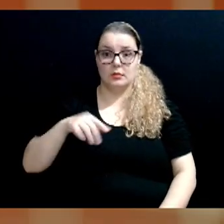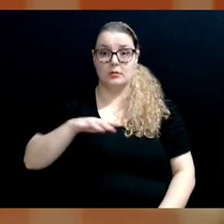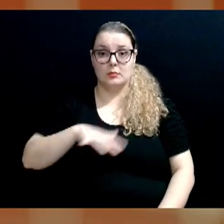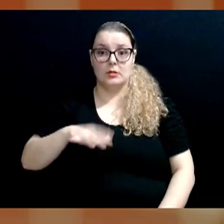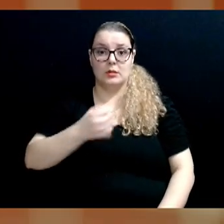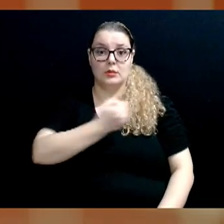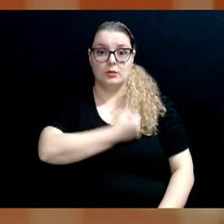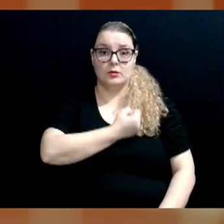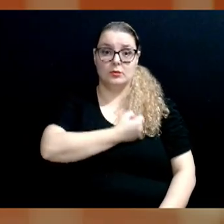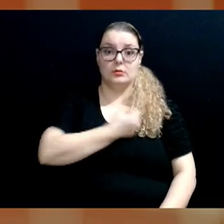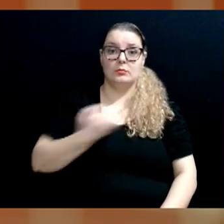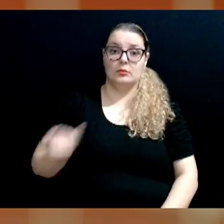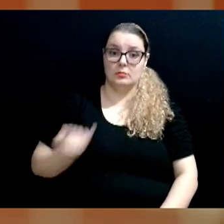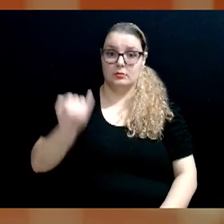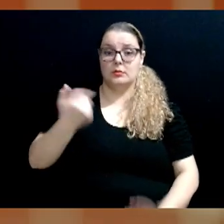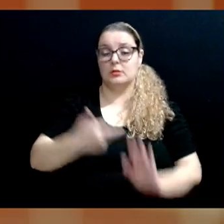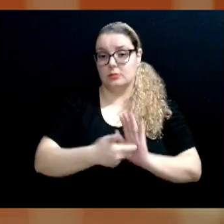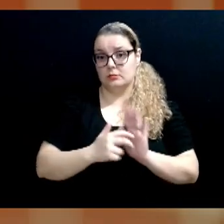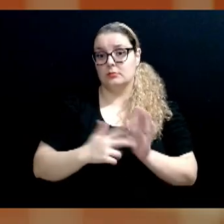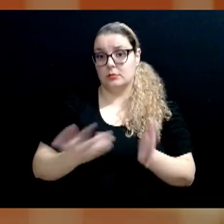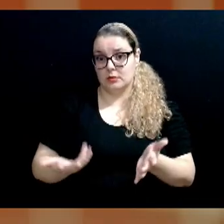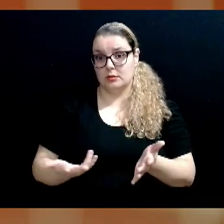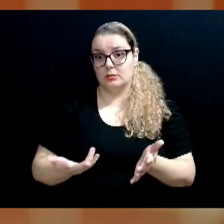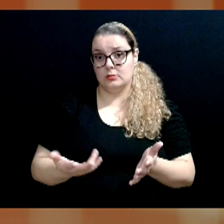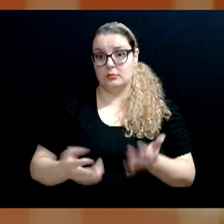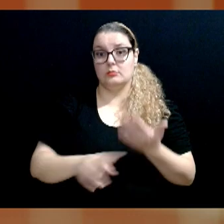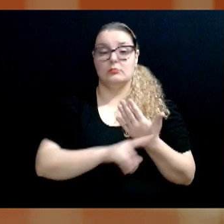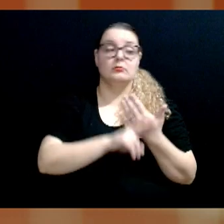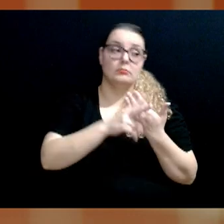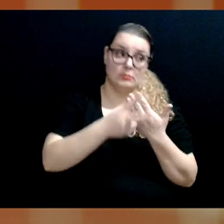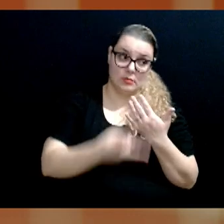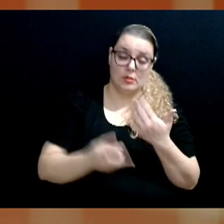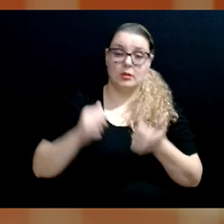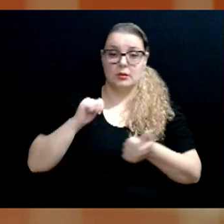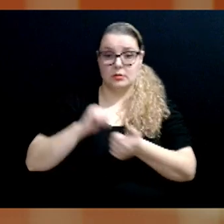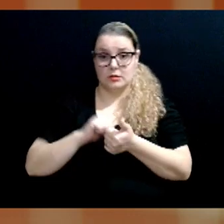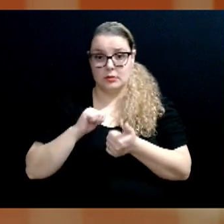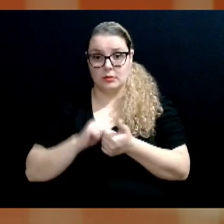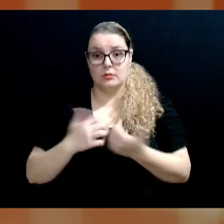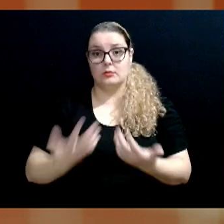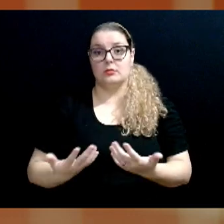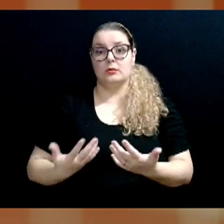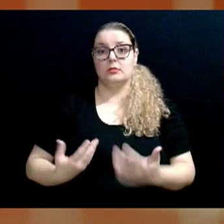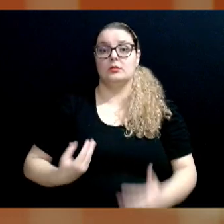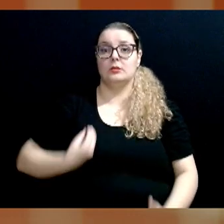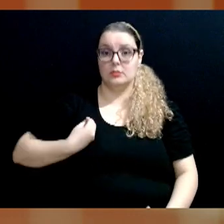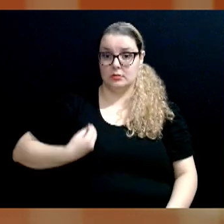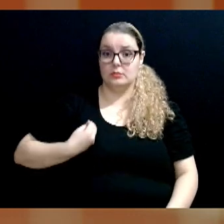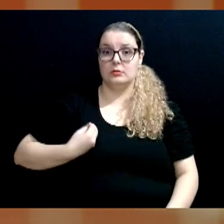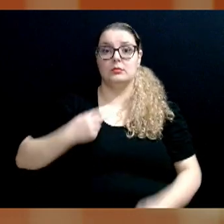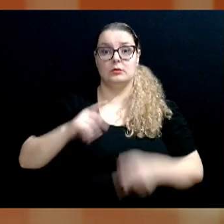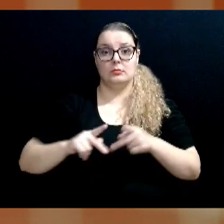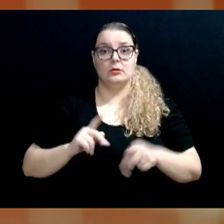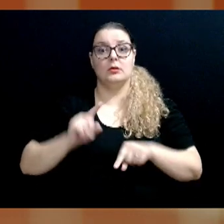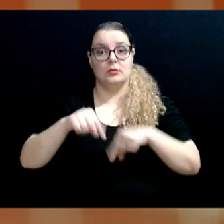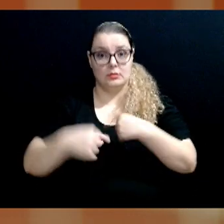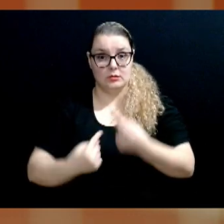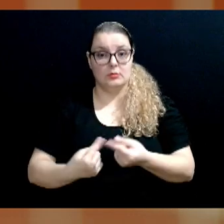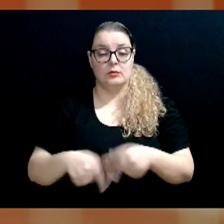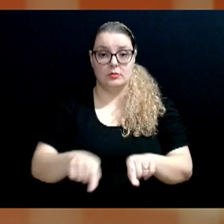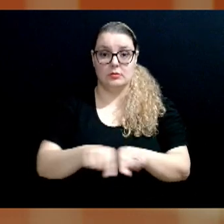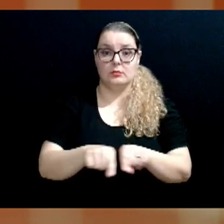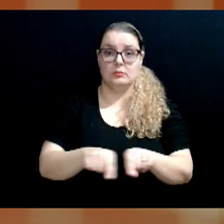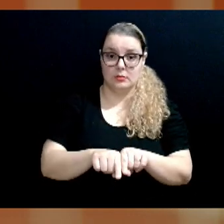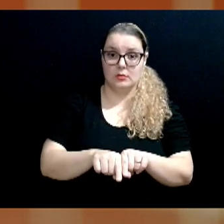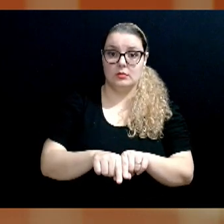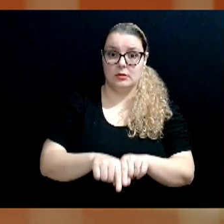significativa e que reflete, né, na qualidade de vida da população. E outro é a própria satisfação do